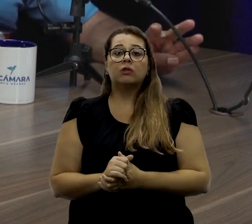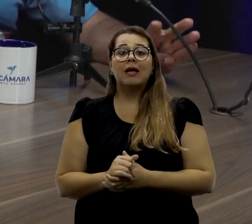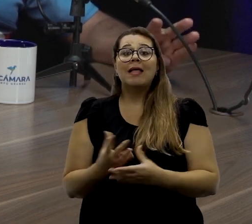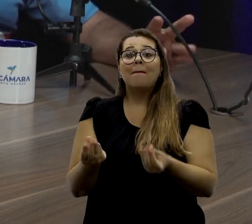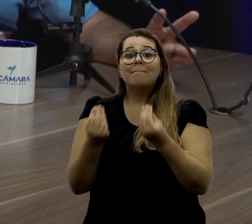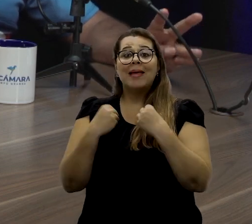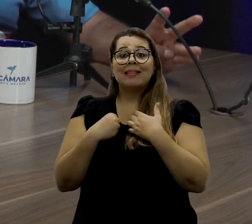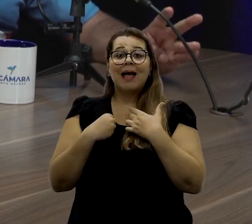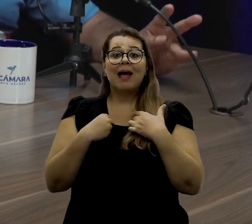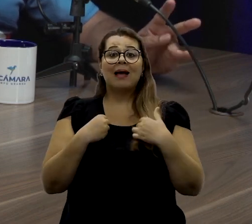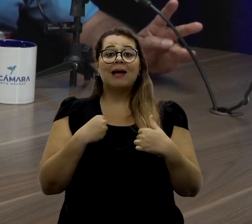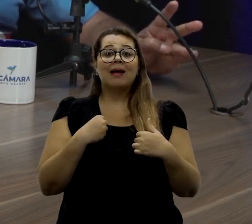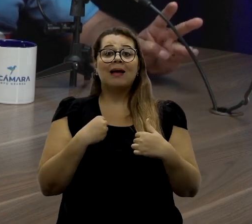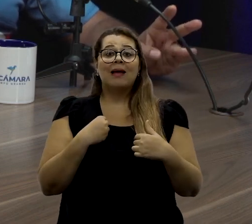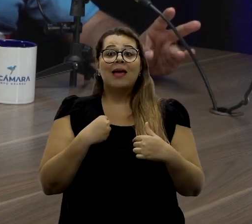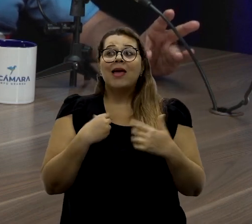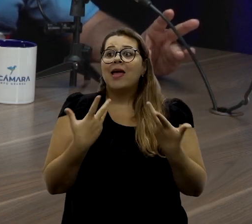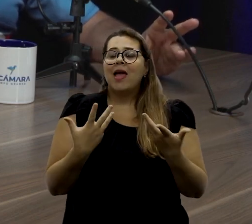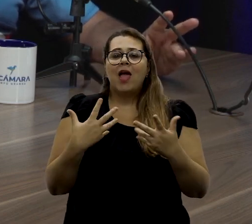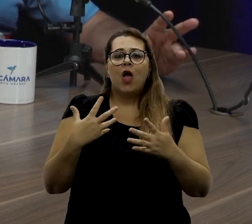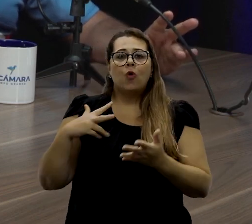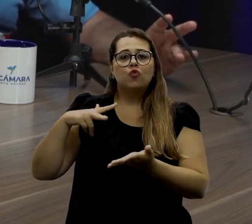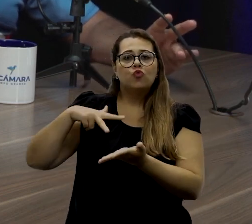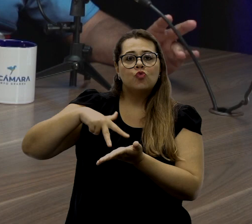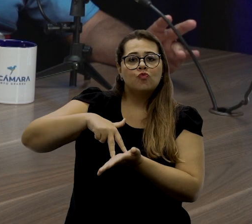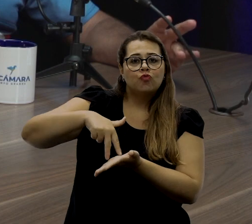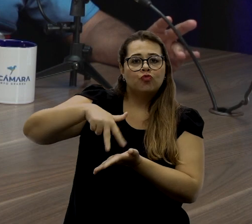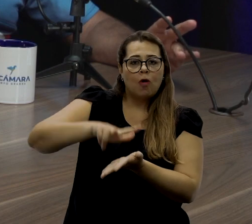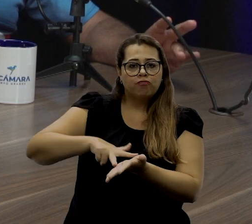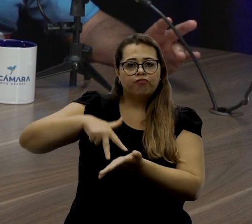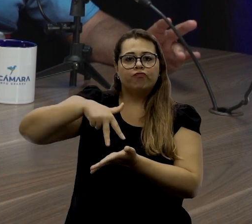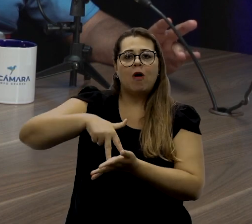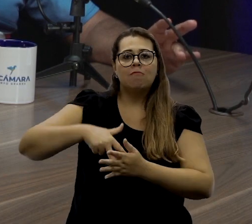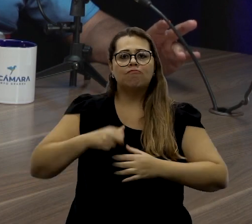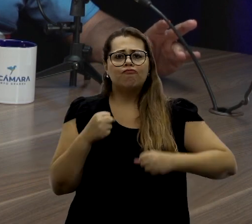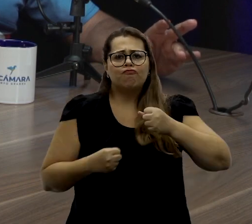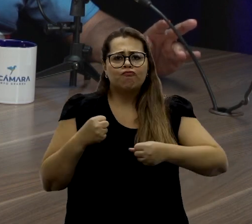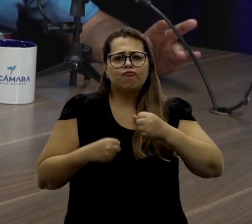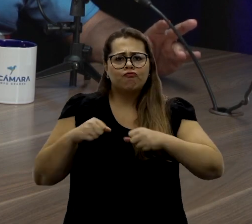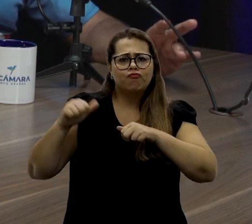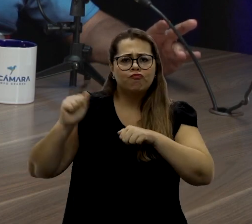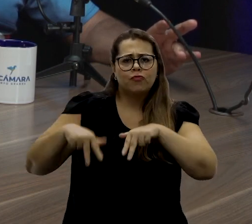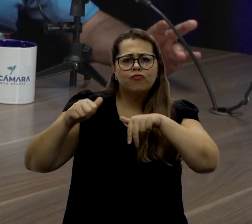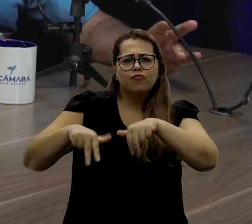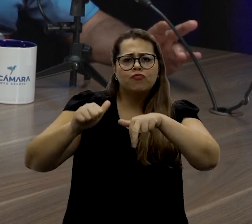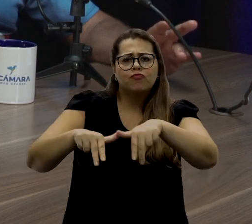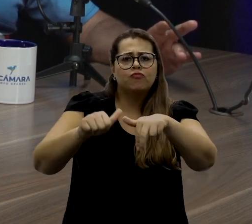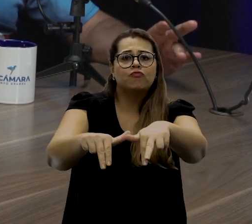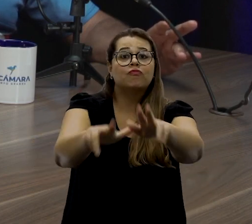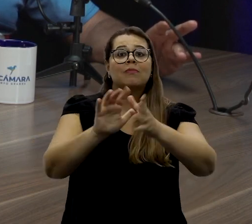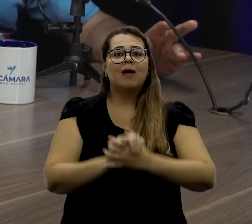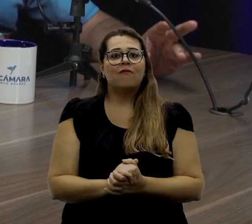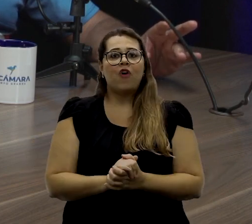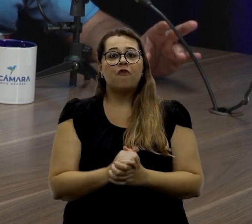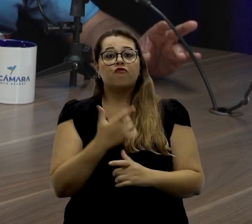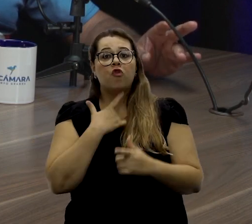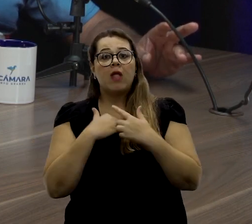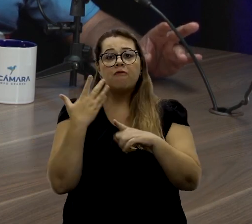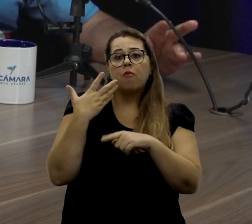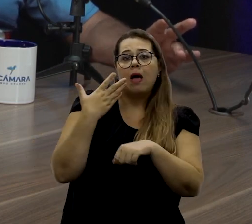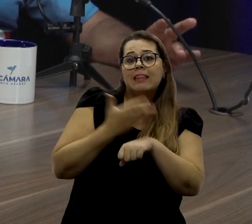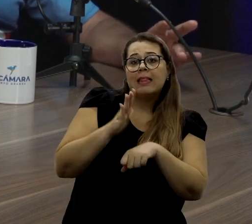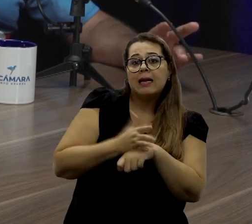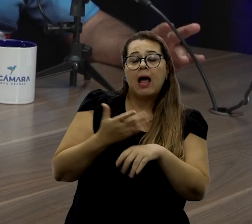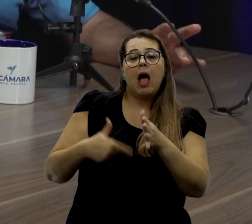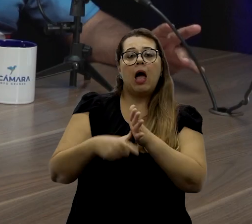faz a pessoa que disputa lá a corrida, levantar todo dia de manhã e treinar, né? Então, o desejo é que nos